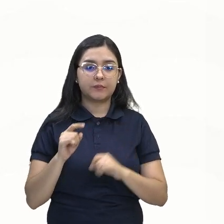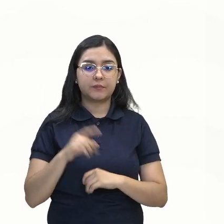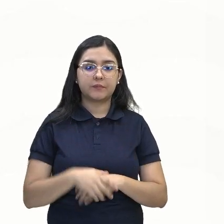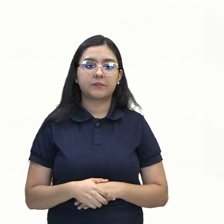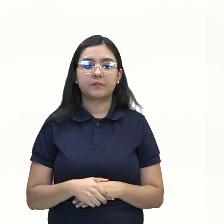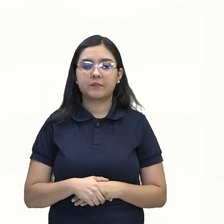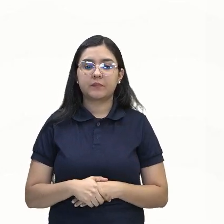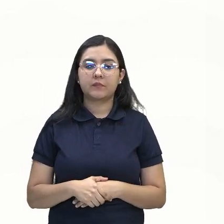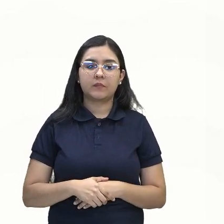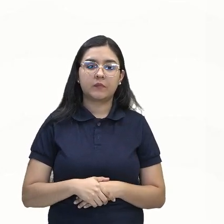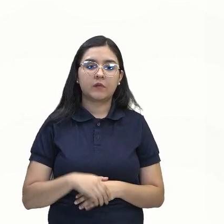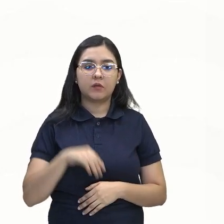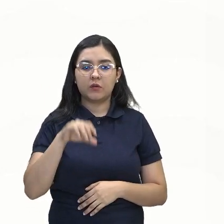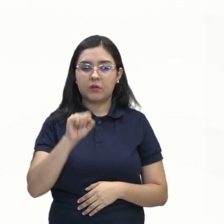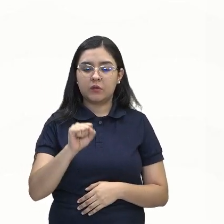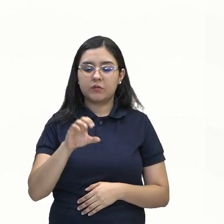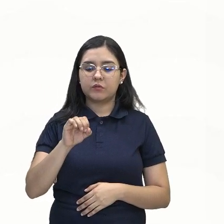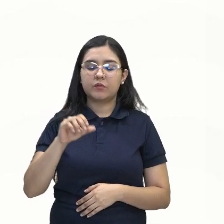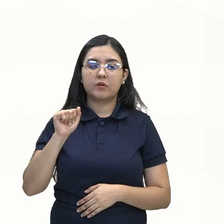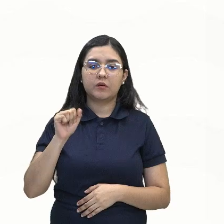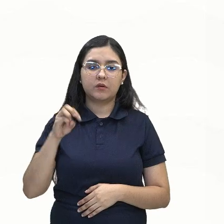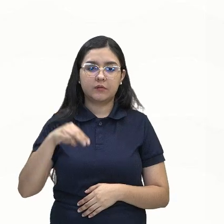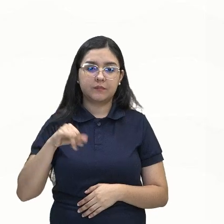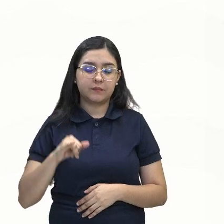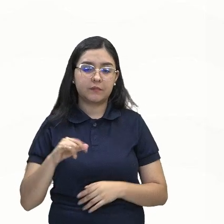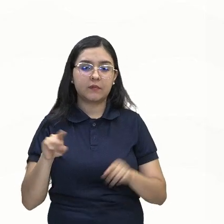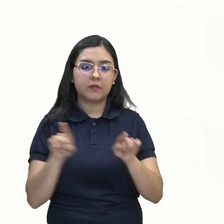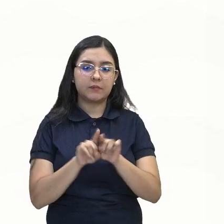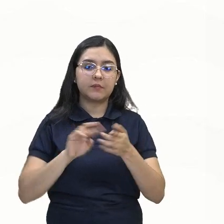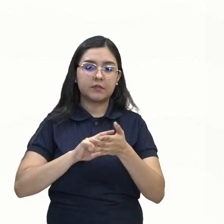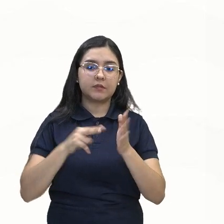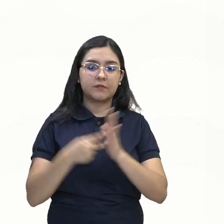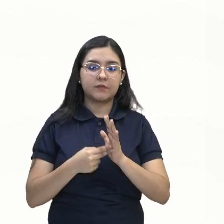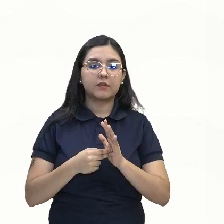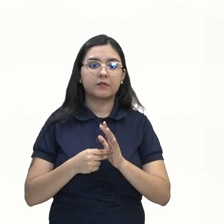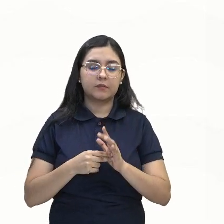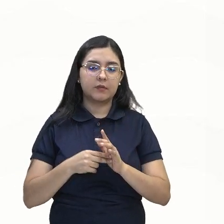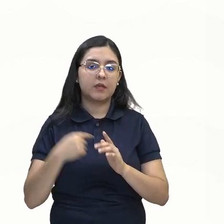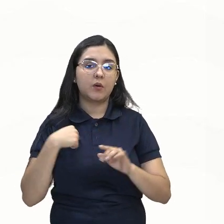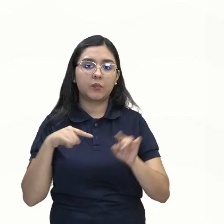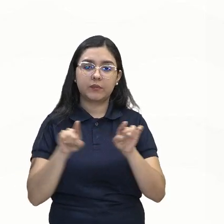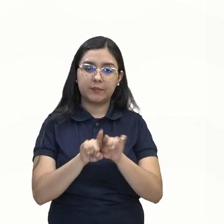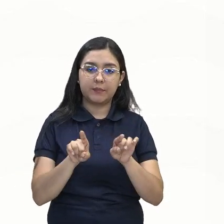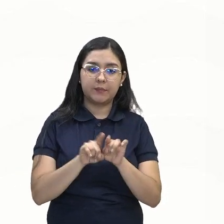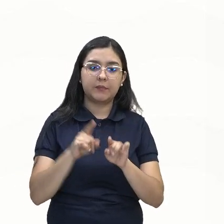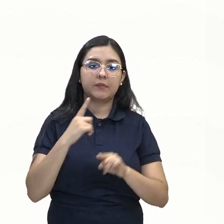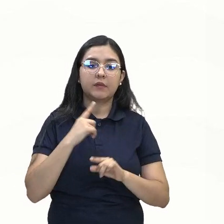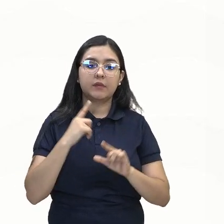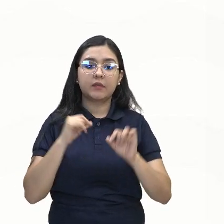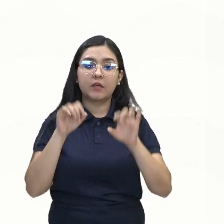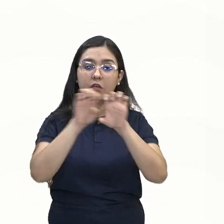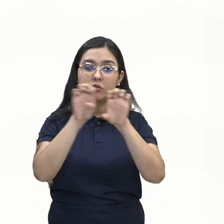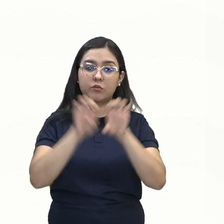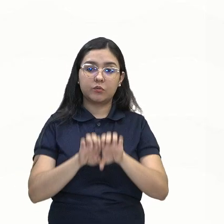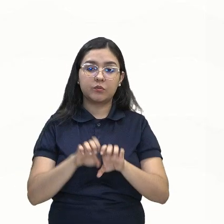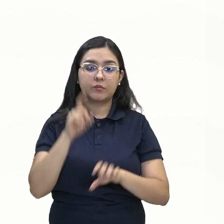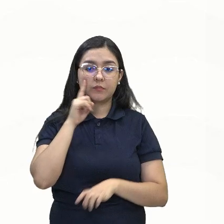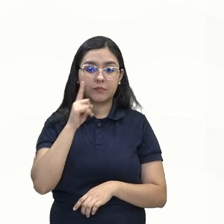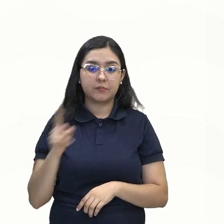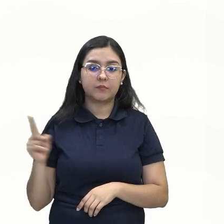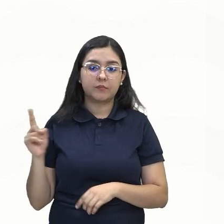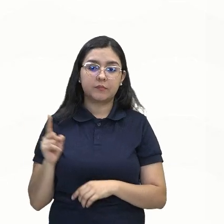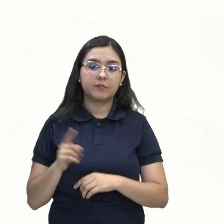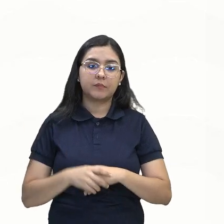I. So am I também significa, né, a mesma coisa que eu também. Ele tem a seguinte estrutura: so